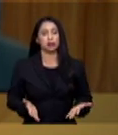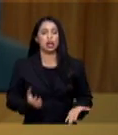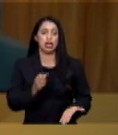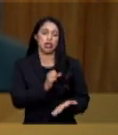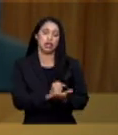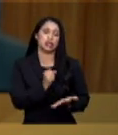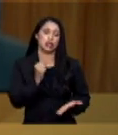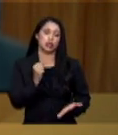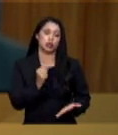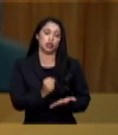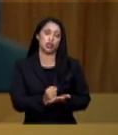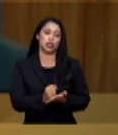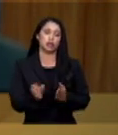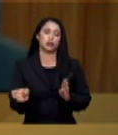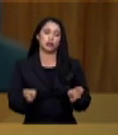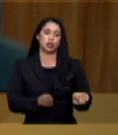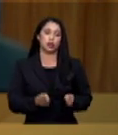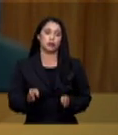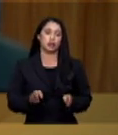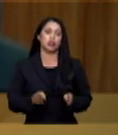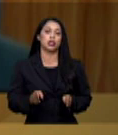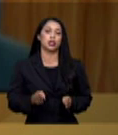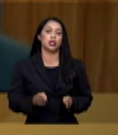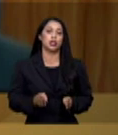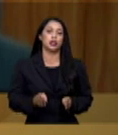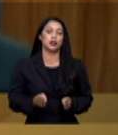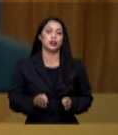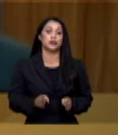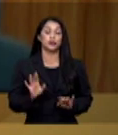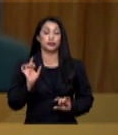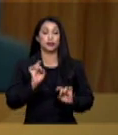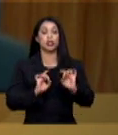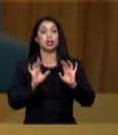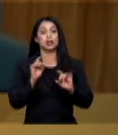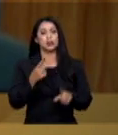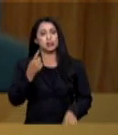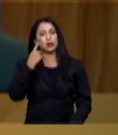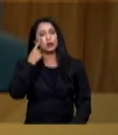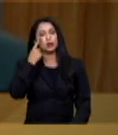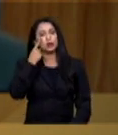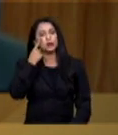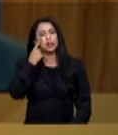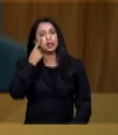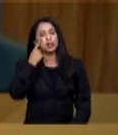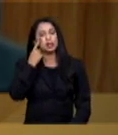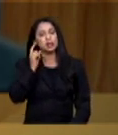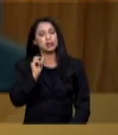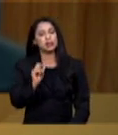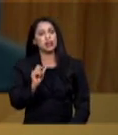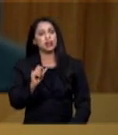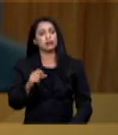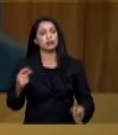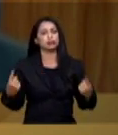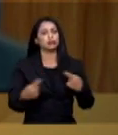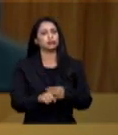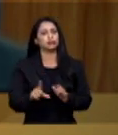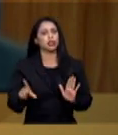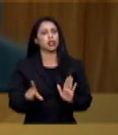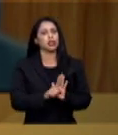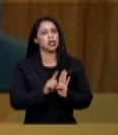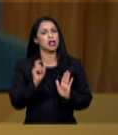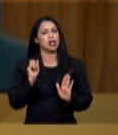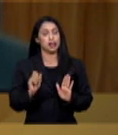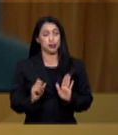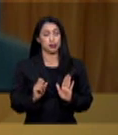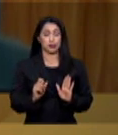esta contratação temporária e, em especial, observo com a verdadeira profusão de legislativa no